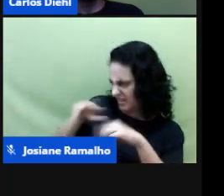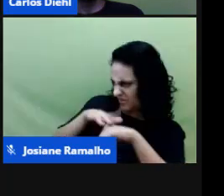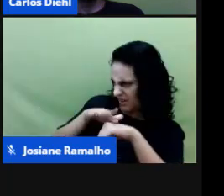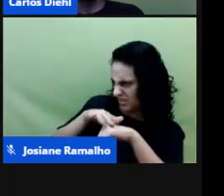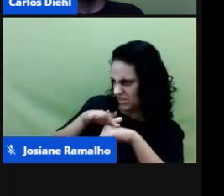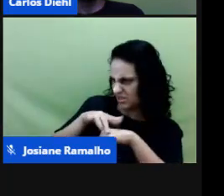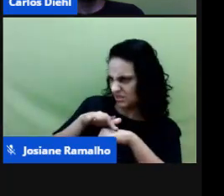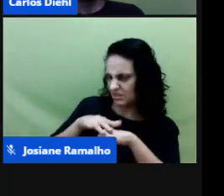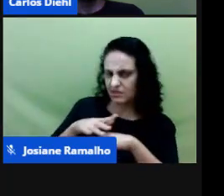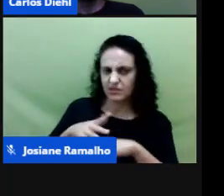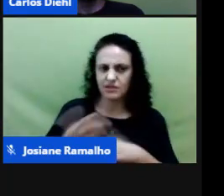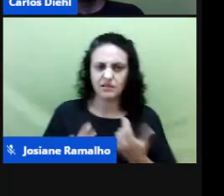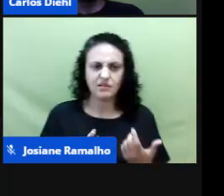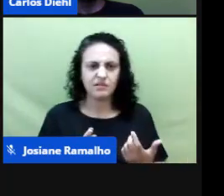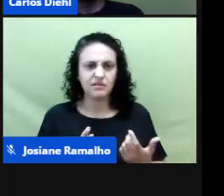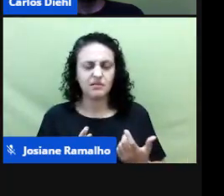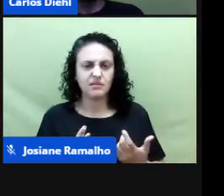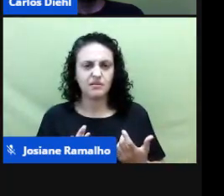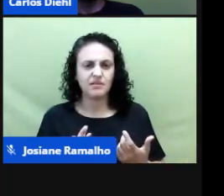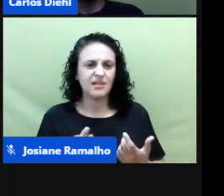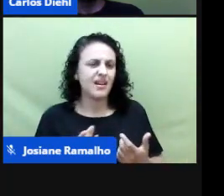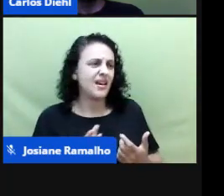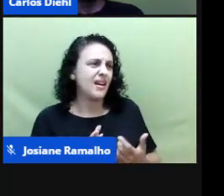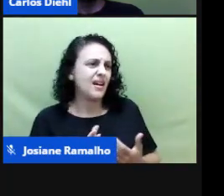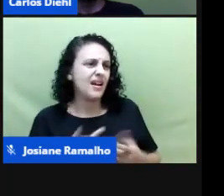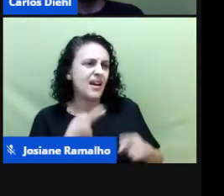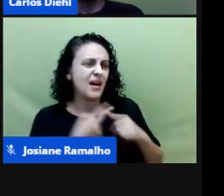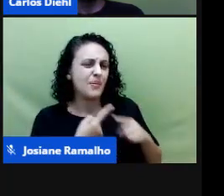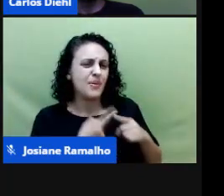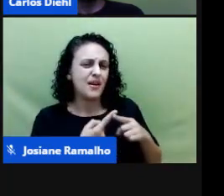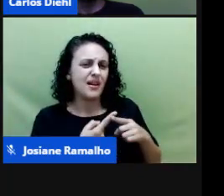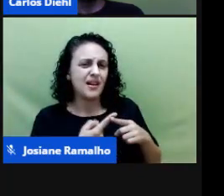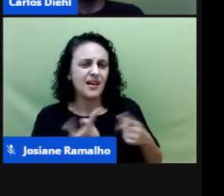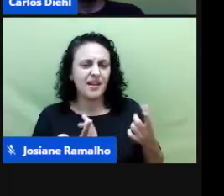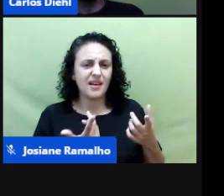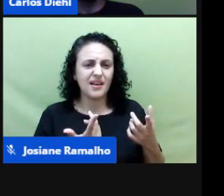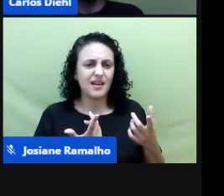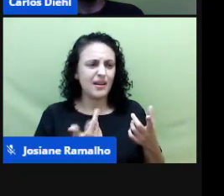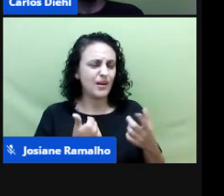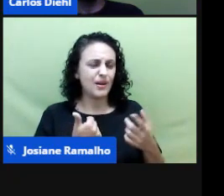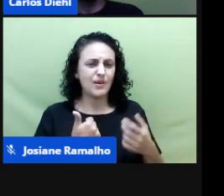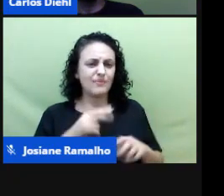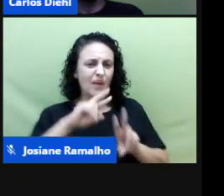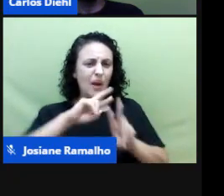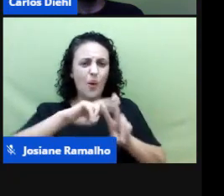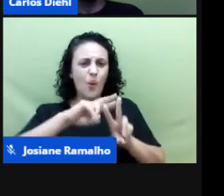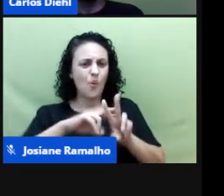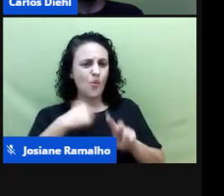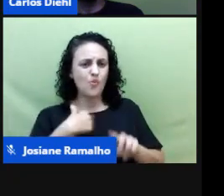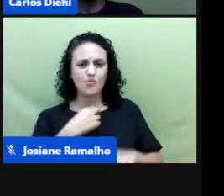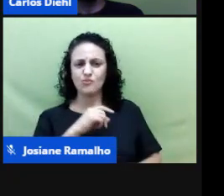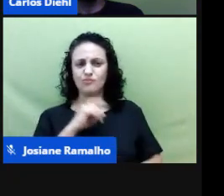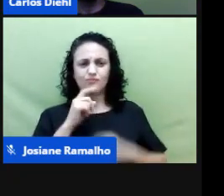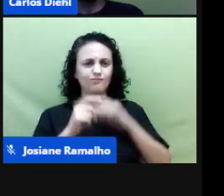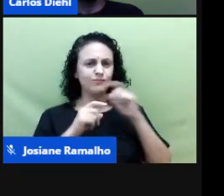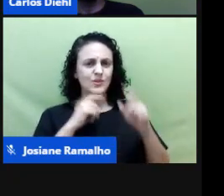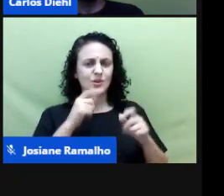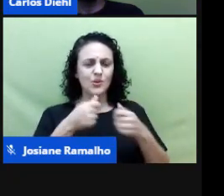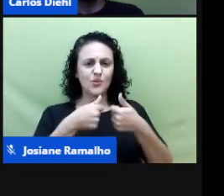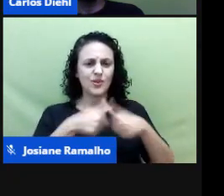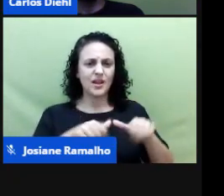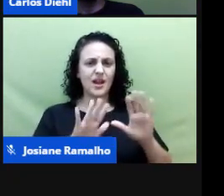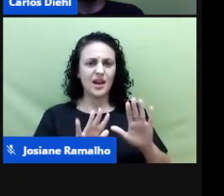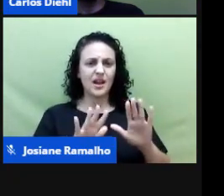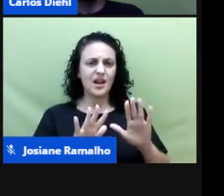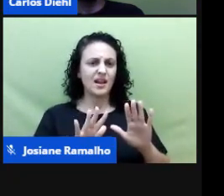mim dar uma evacuada, eu tenho que ficar me arrastando no chão, pra mim tomar banho, não tenho condições de estar lá. E lá eu tenho dificuldade de